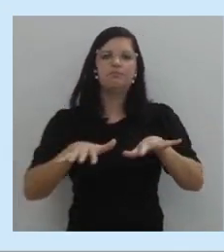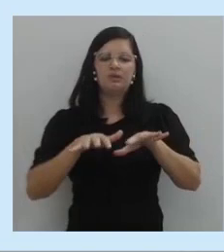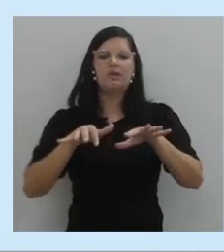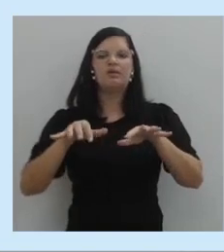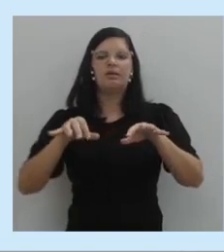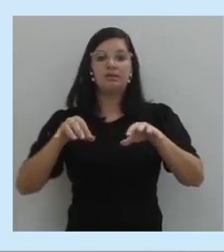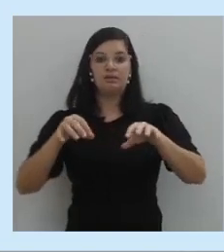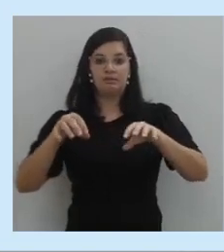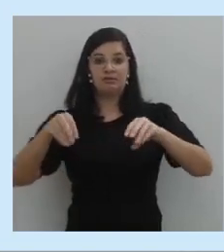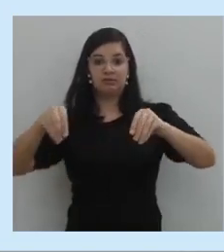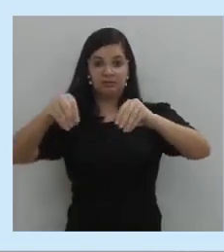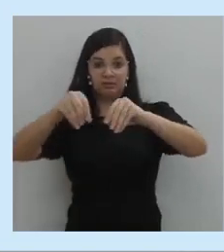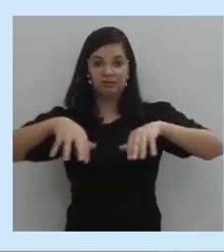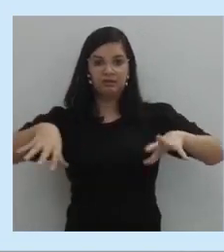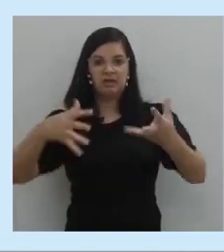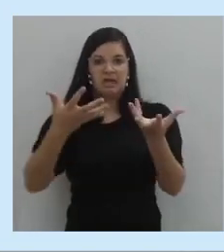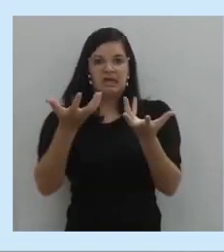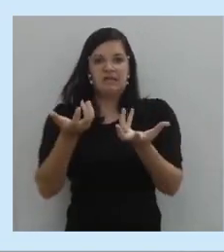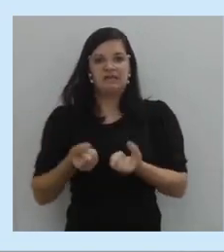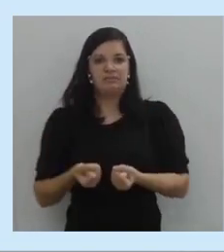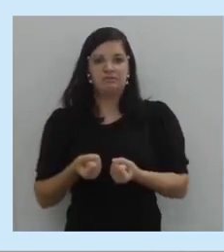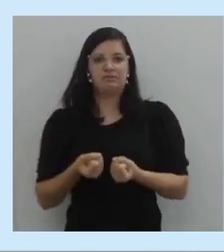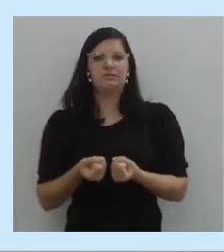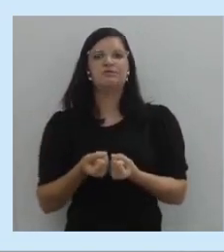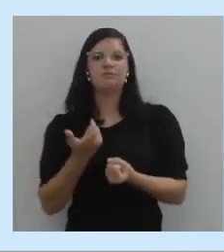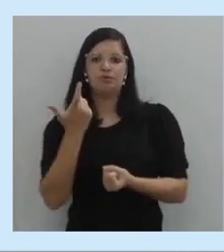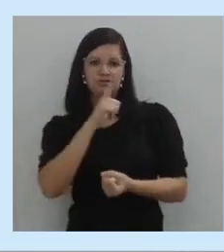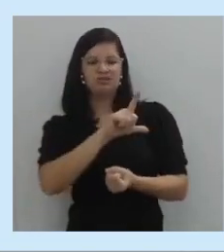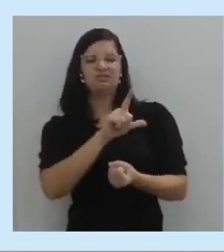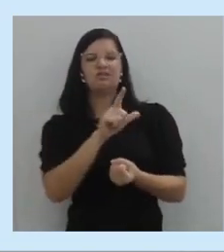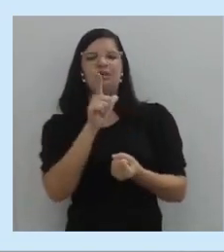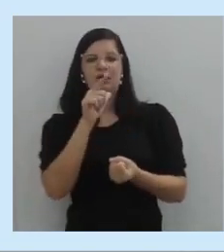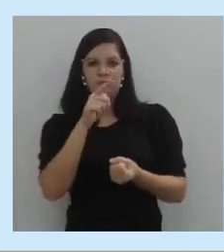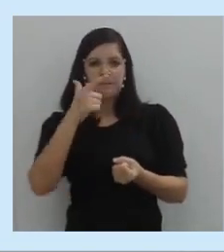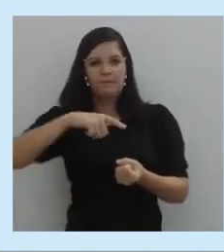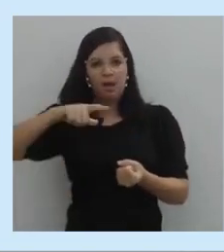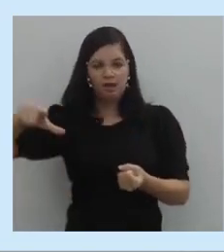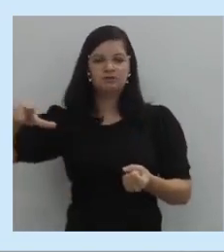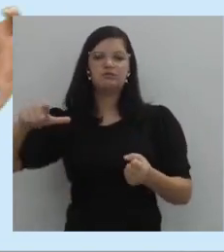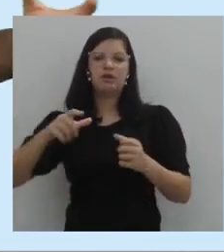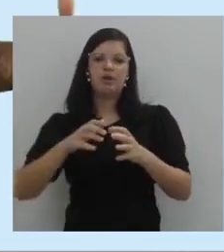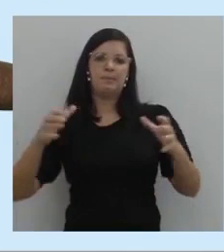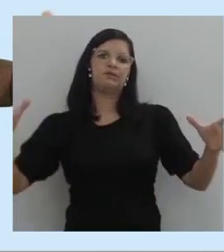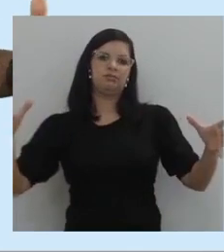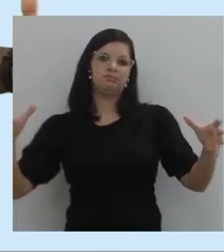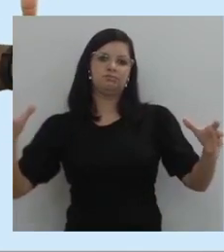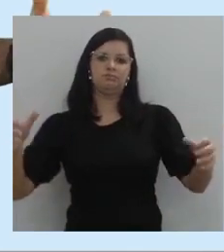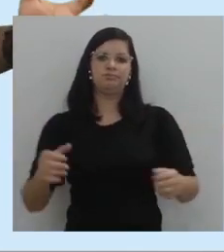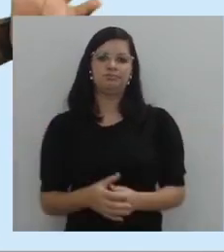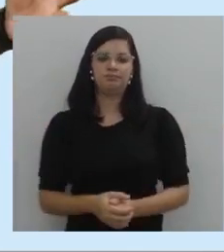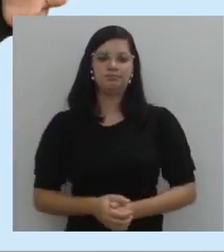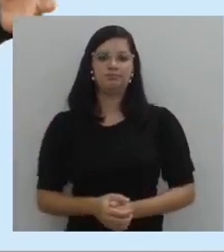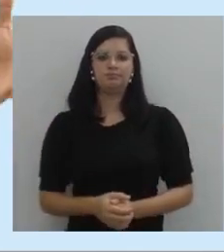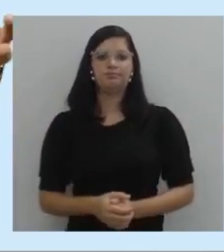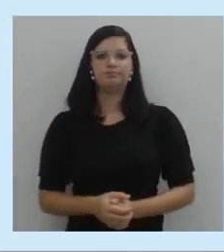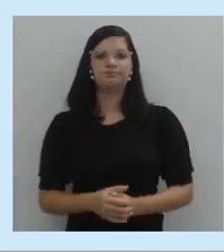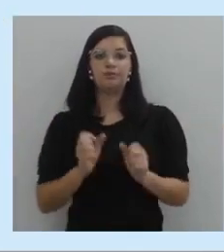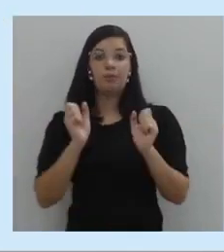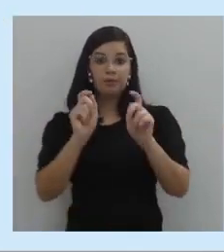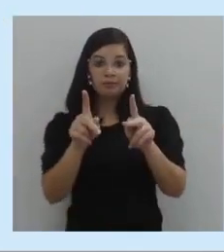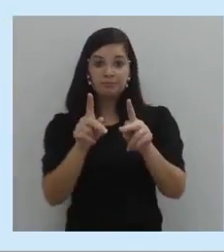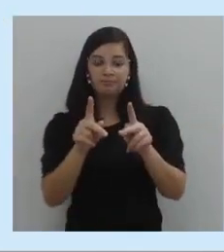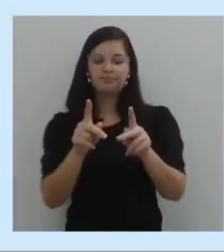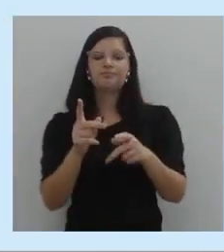que o solo ele consiga receber, para que esse aquífero consiga receber mais águas e aumentar o seu tamanho. Ok, oitavo